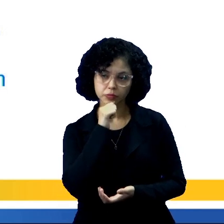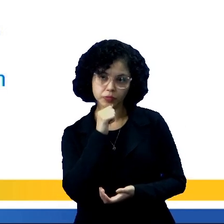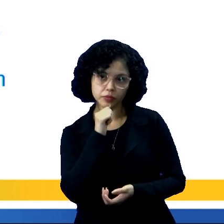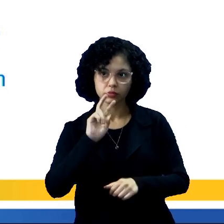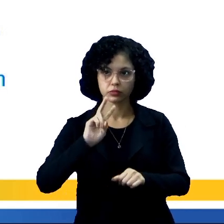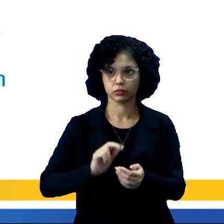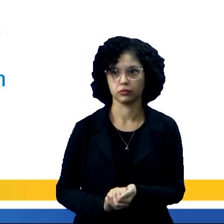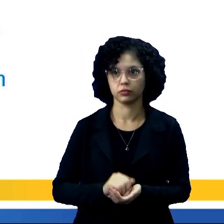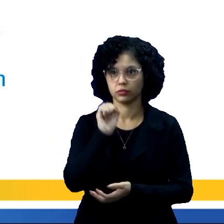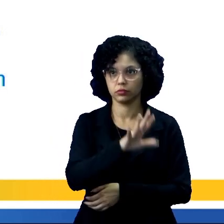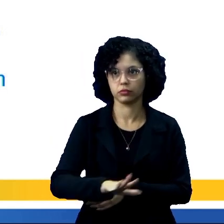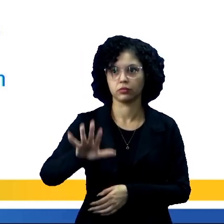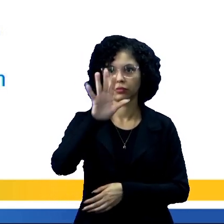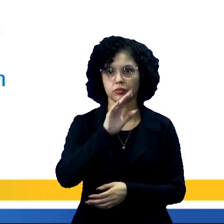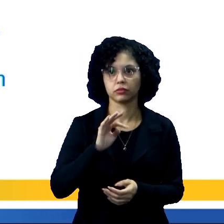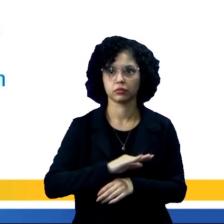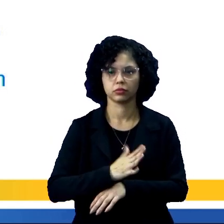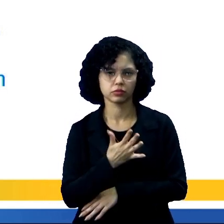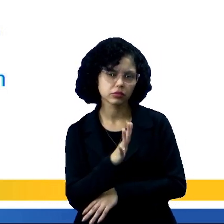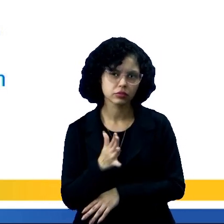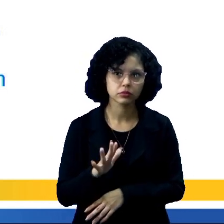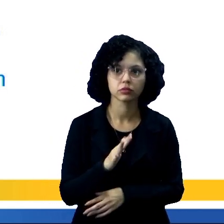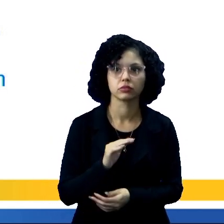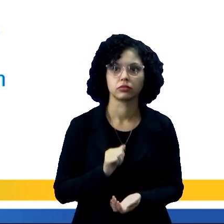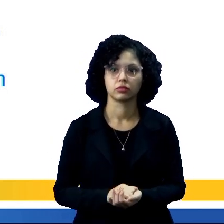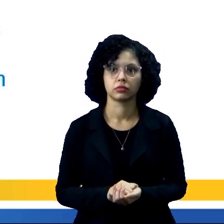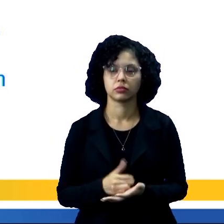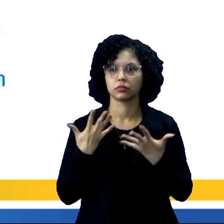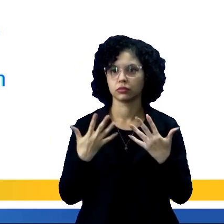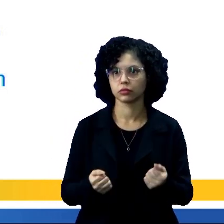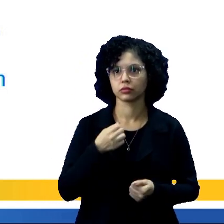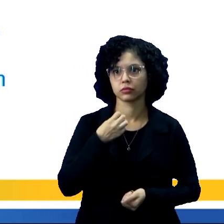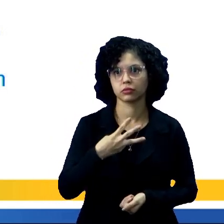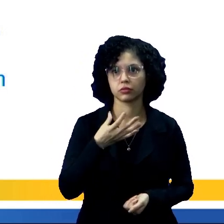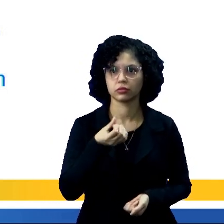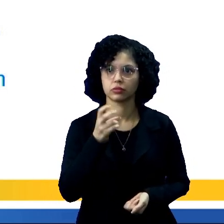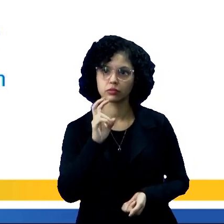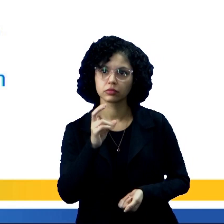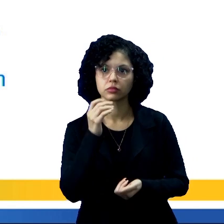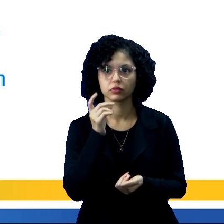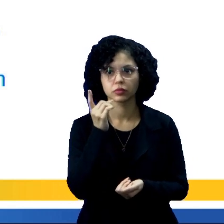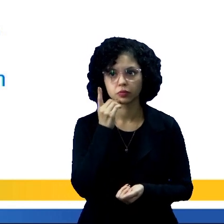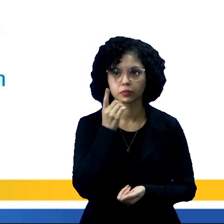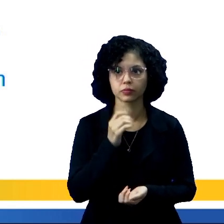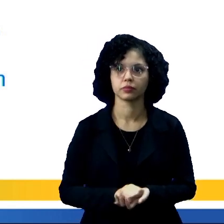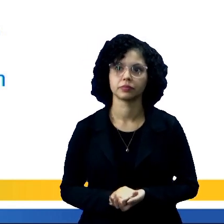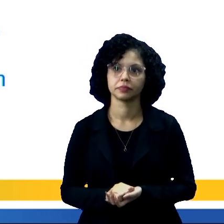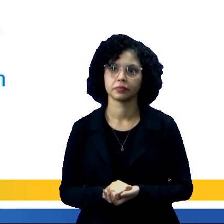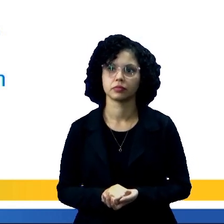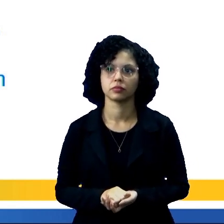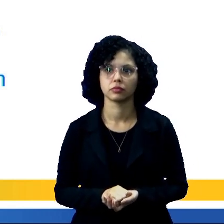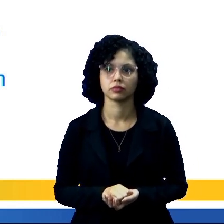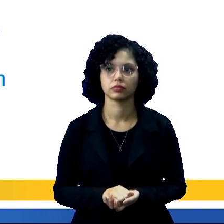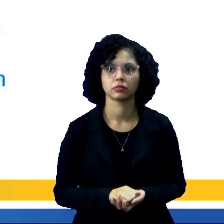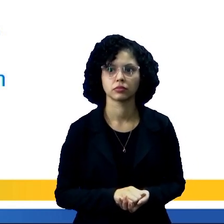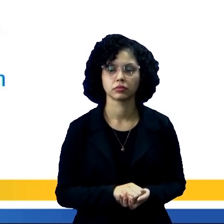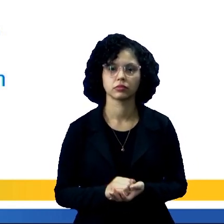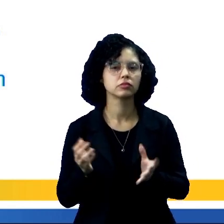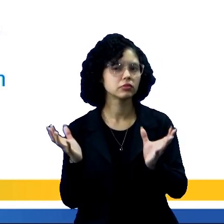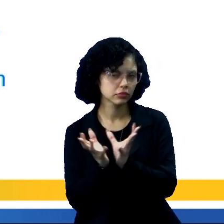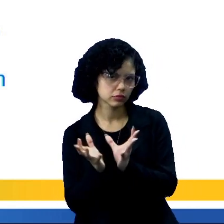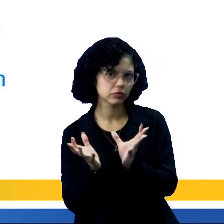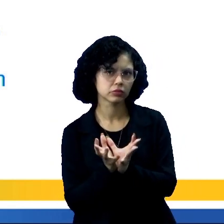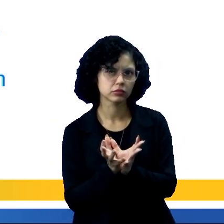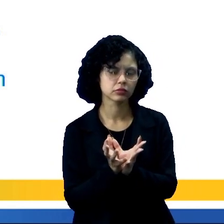convenções internacionais, a duração comumente adotada é de 365 dias. Tudo bem? Então, as